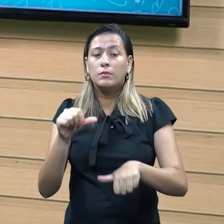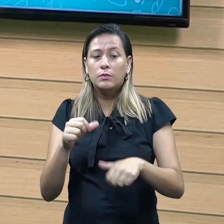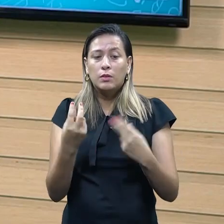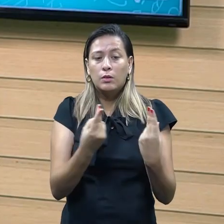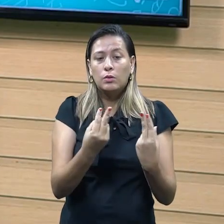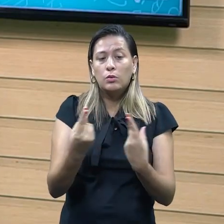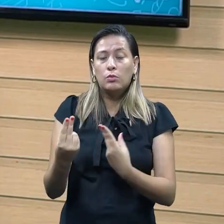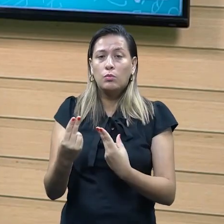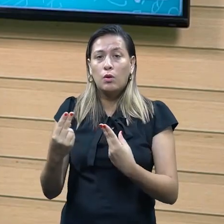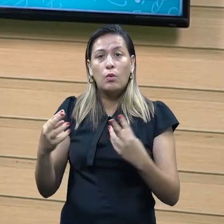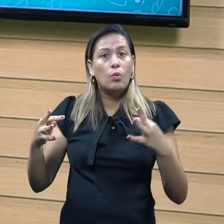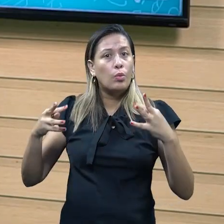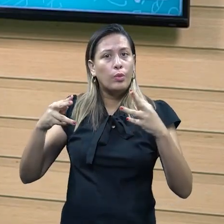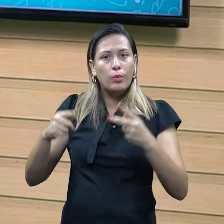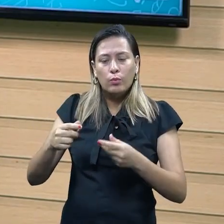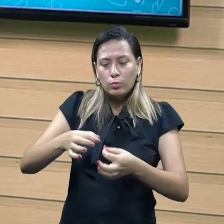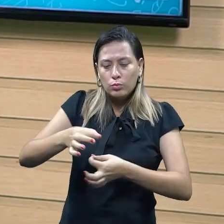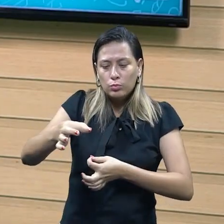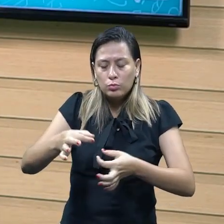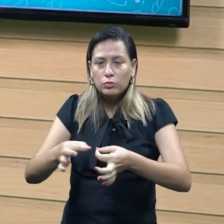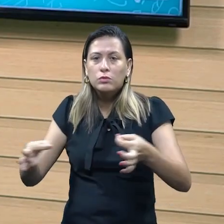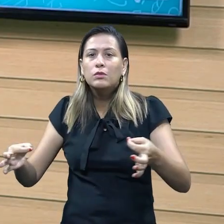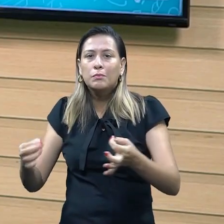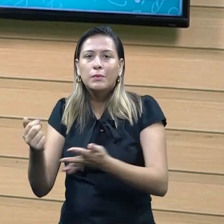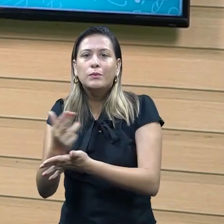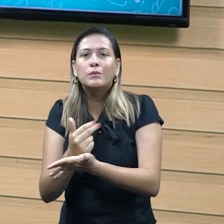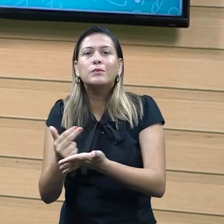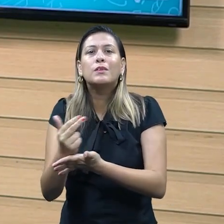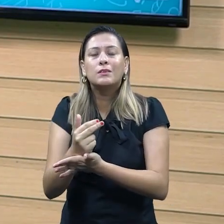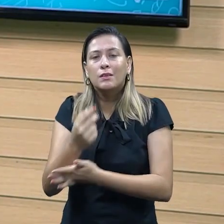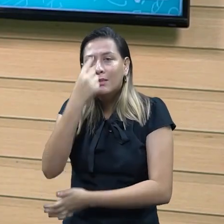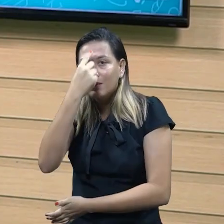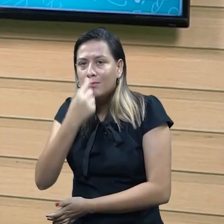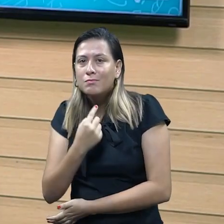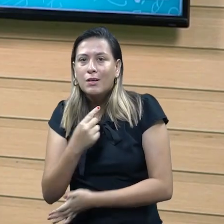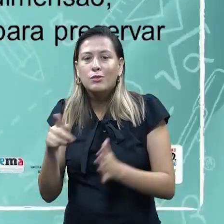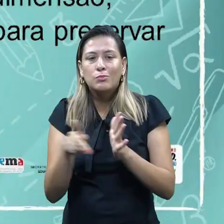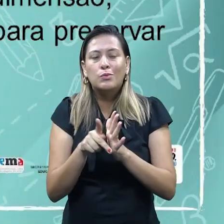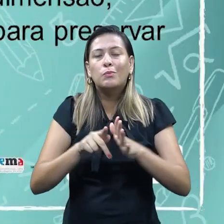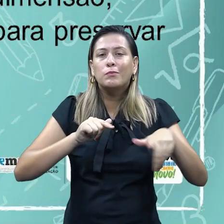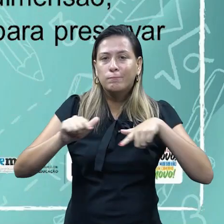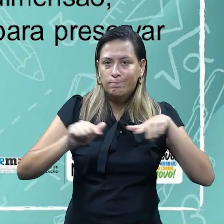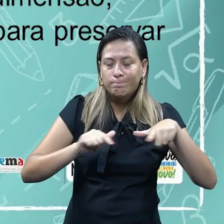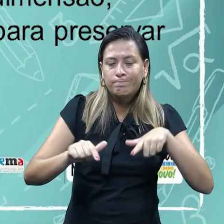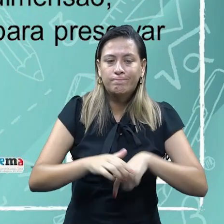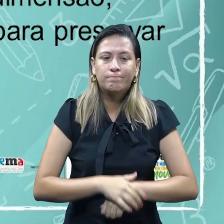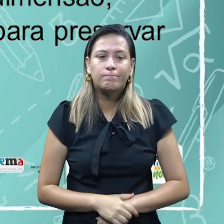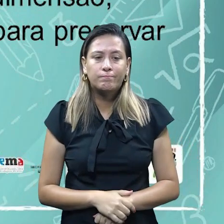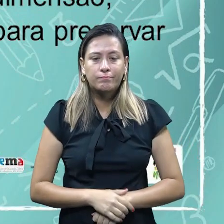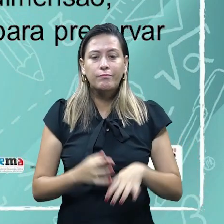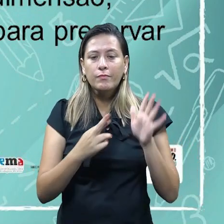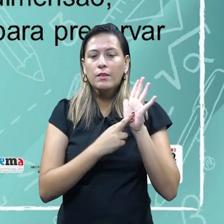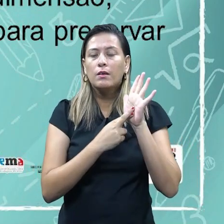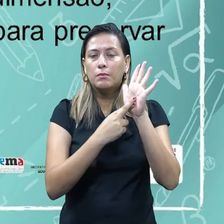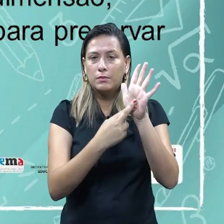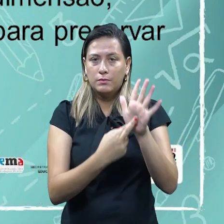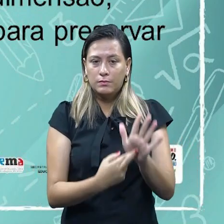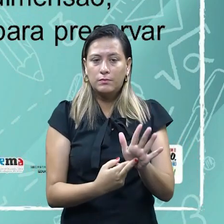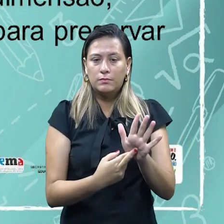forma igual todas as dimensões desse desenho, dessa figura, do seu trabalho. Aqui nós temos a